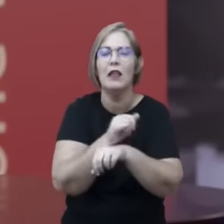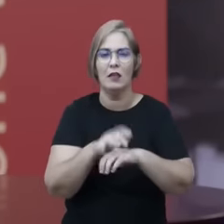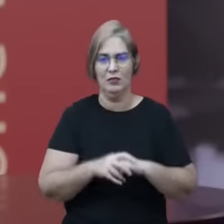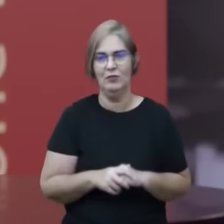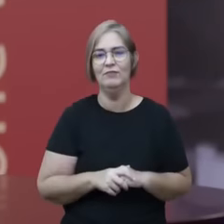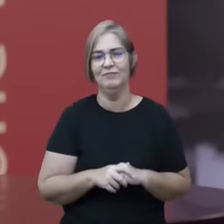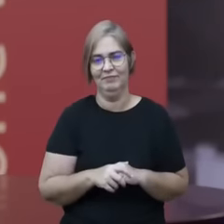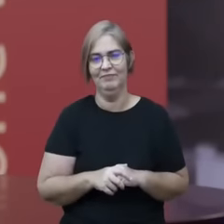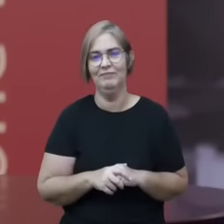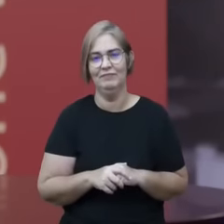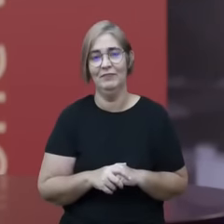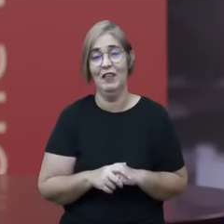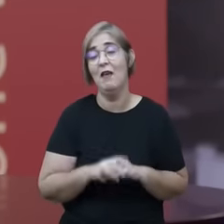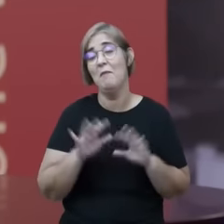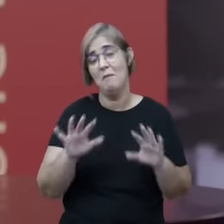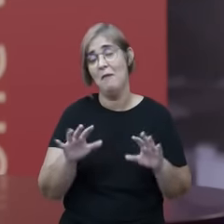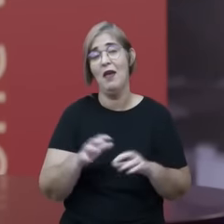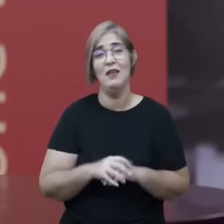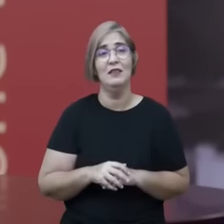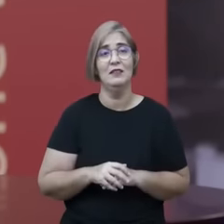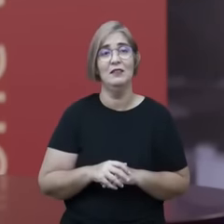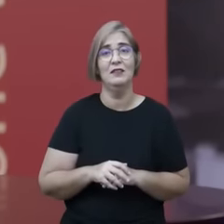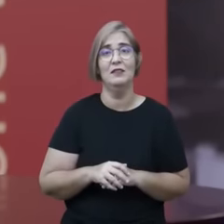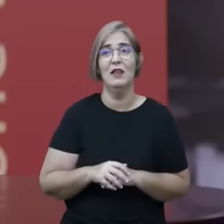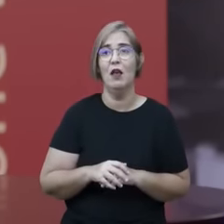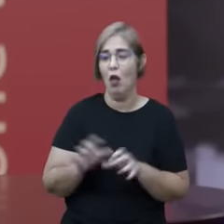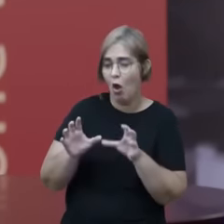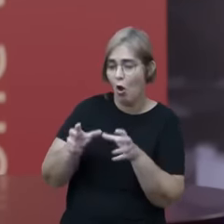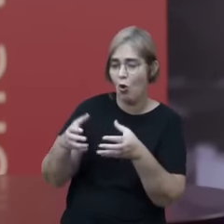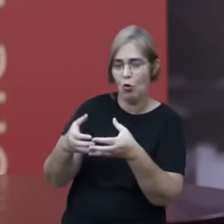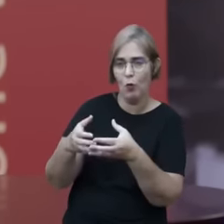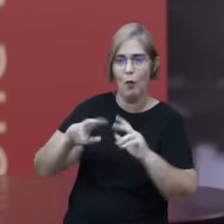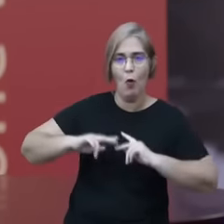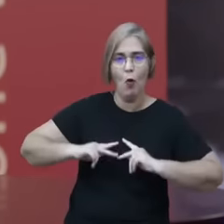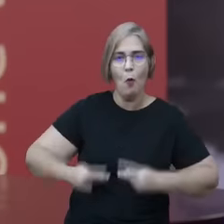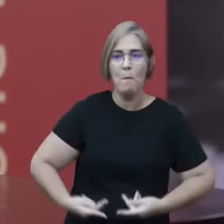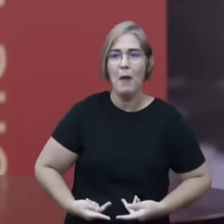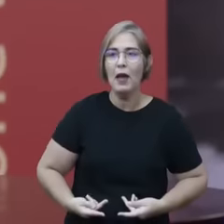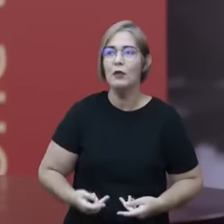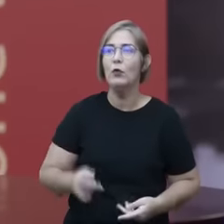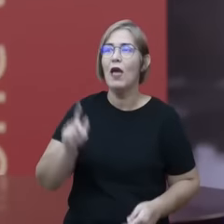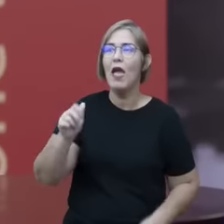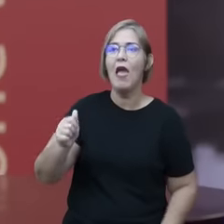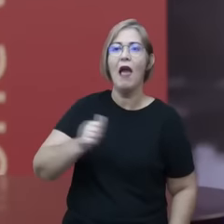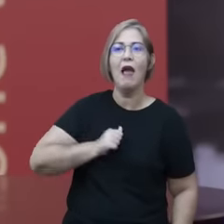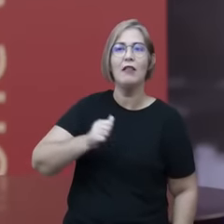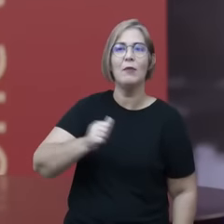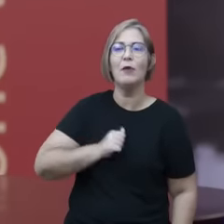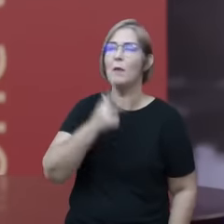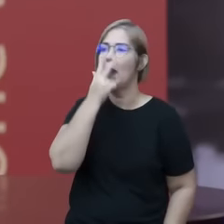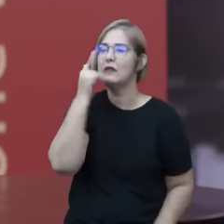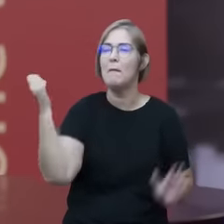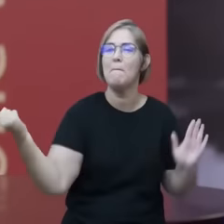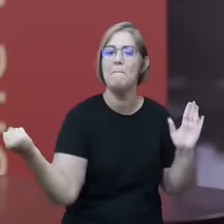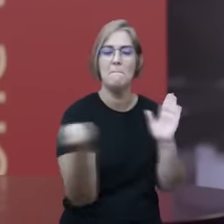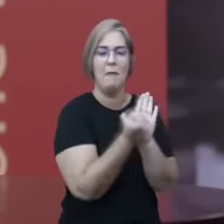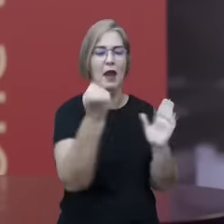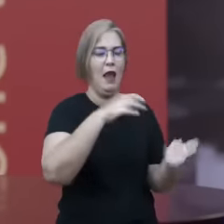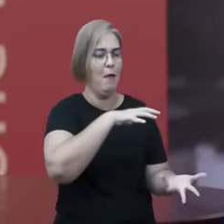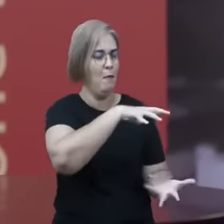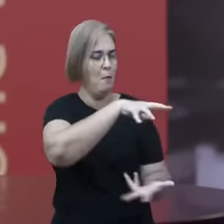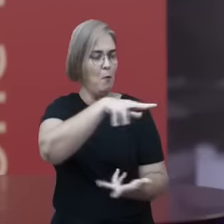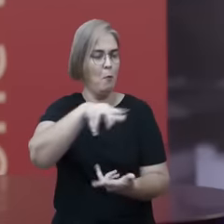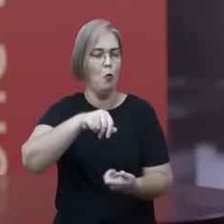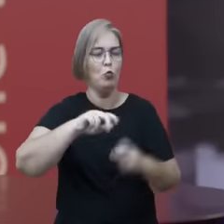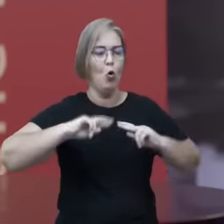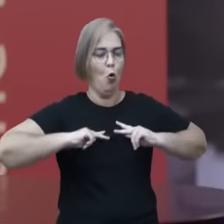que antropomorfizar o mundo, transformar o mundo, dar ao mundo marca humana. Mas